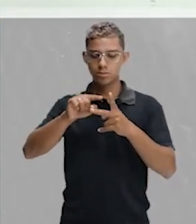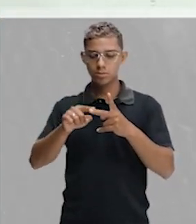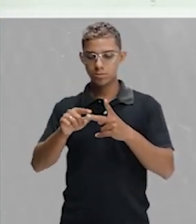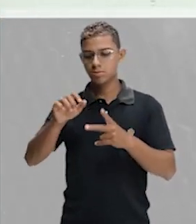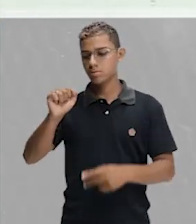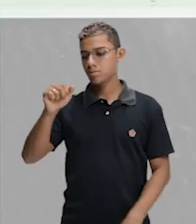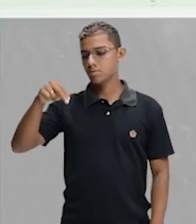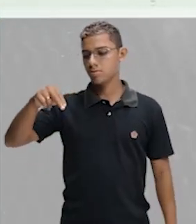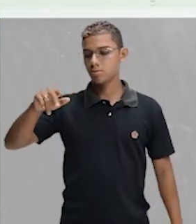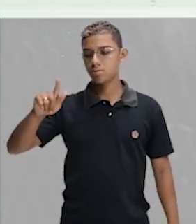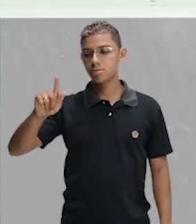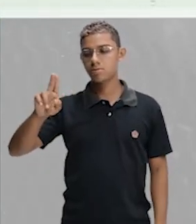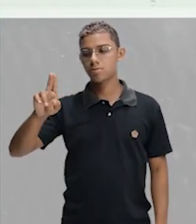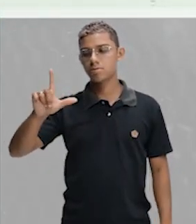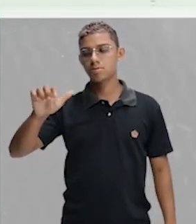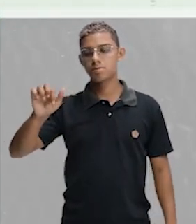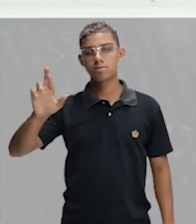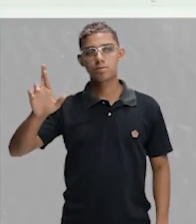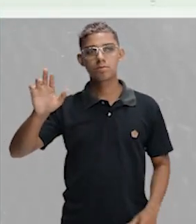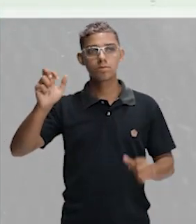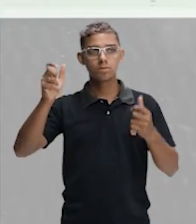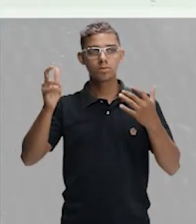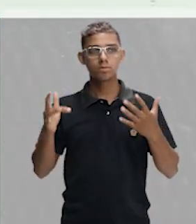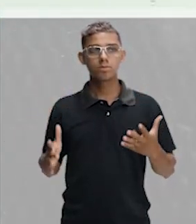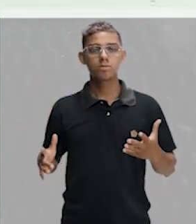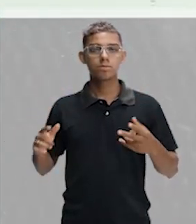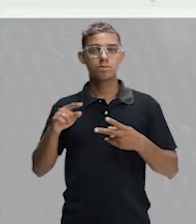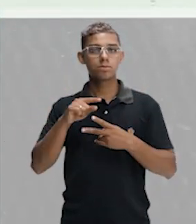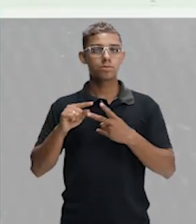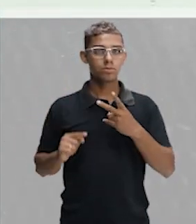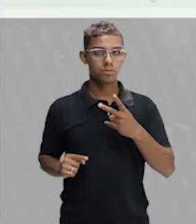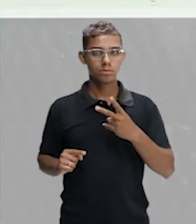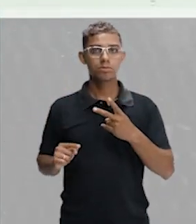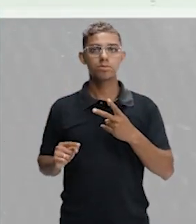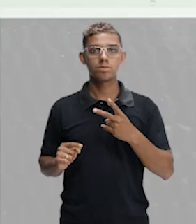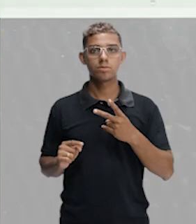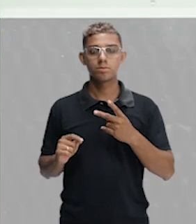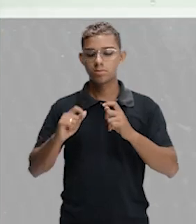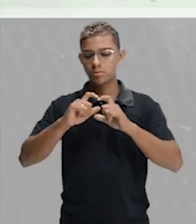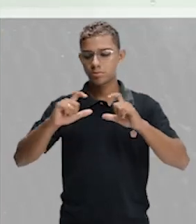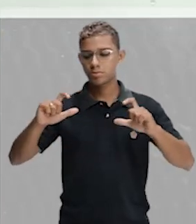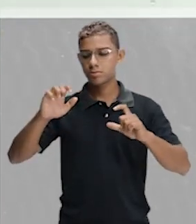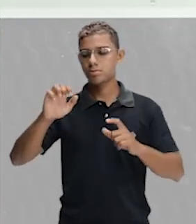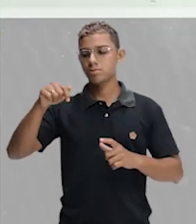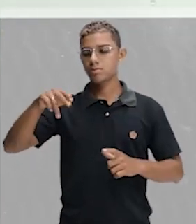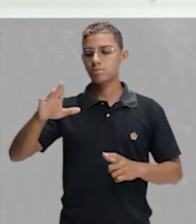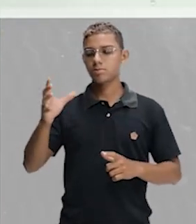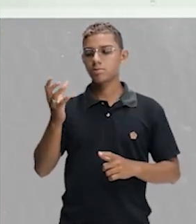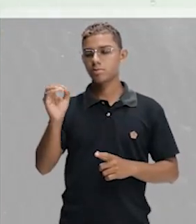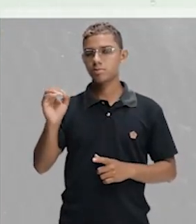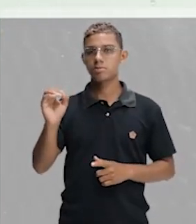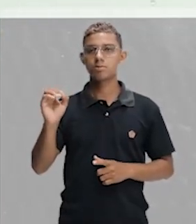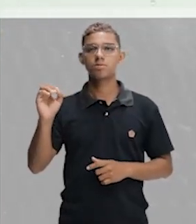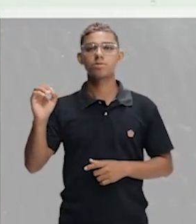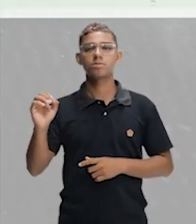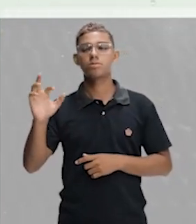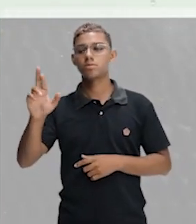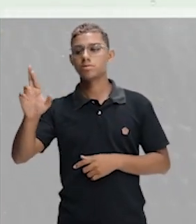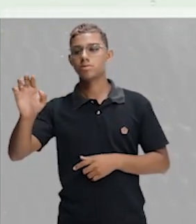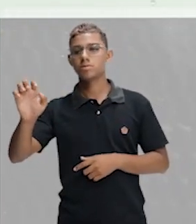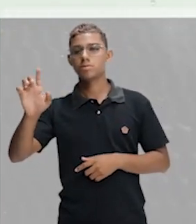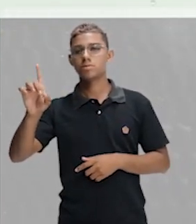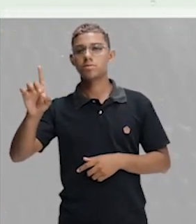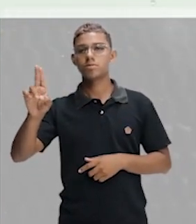a equação reduzida vai aparecer dois coeficientes vai aparecer o coeficiente angular que esse M aqui tá e vai aparecer